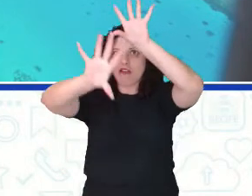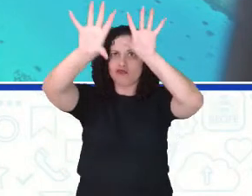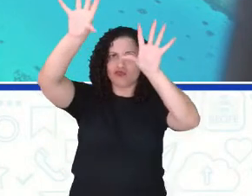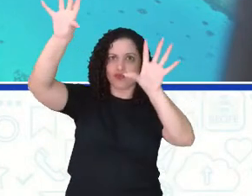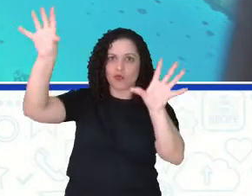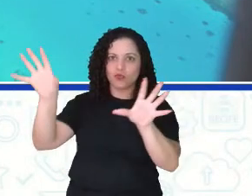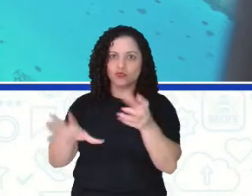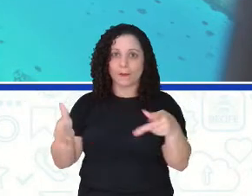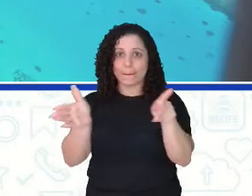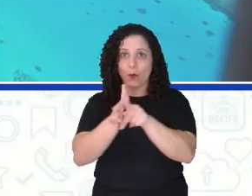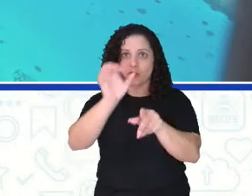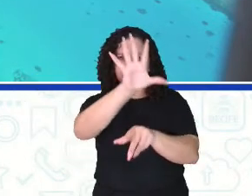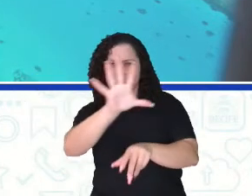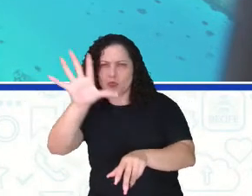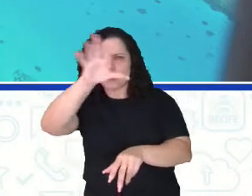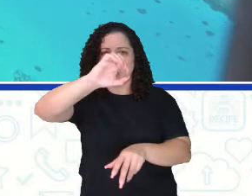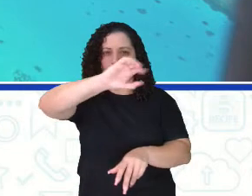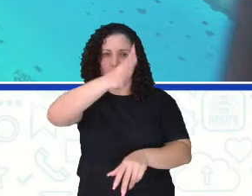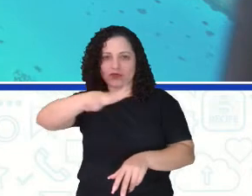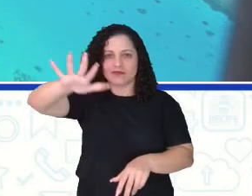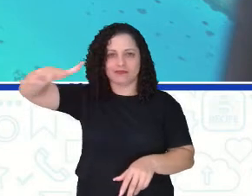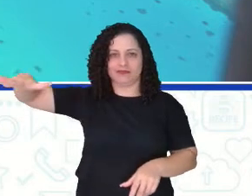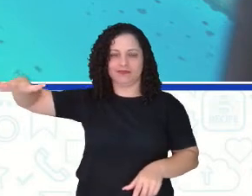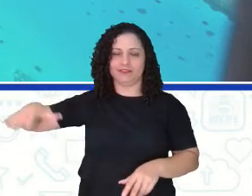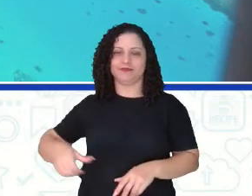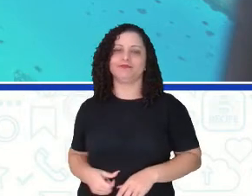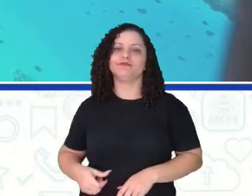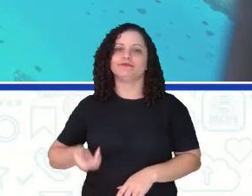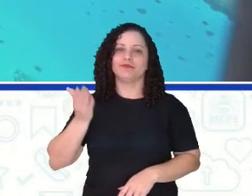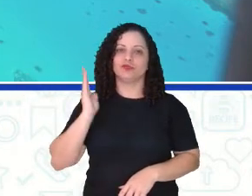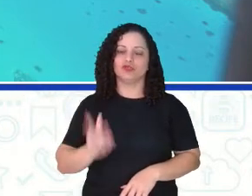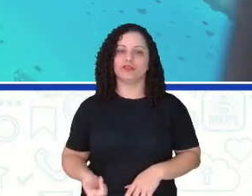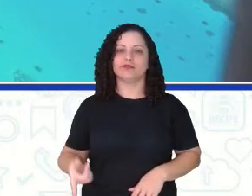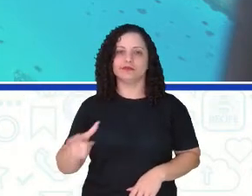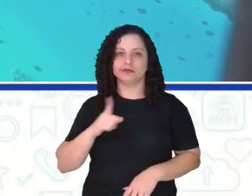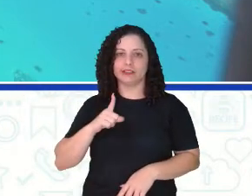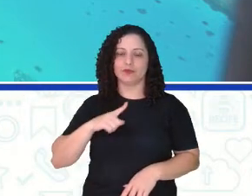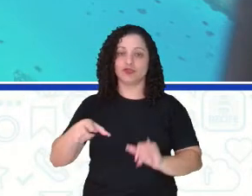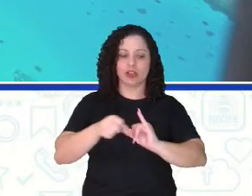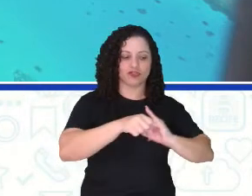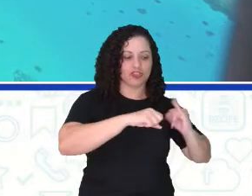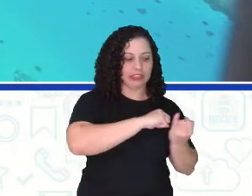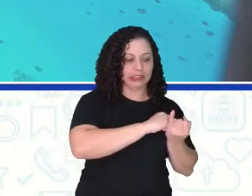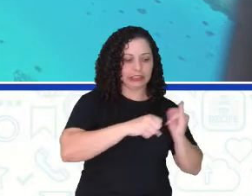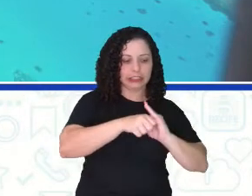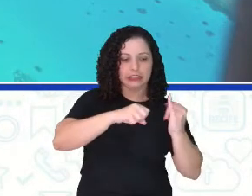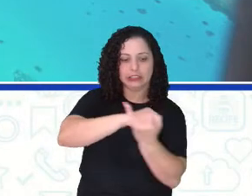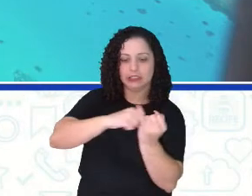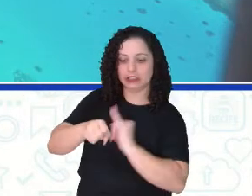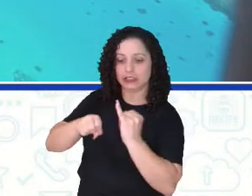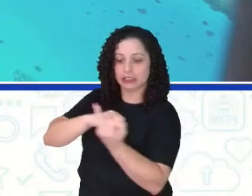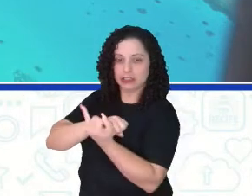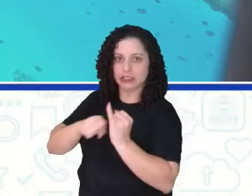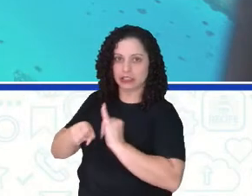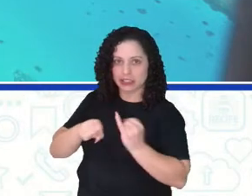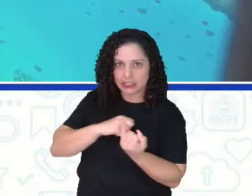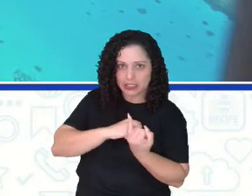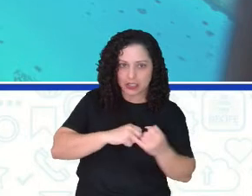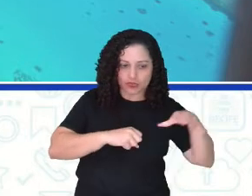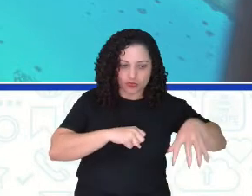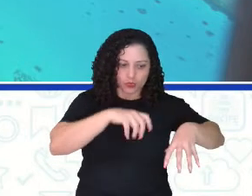da Oceania. Então, como a gente já falou, nós temos as grandes ilhas, né? Nós temos a Austrália, a